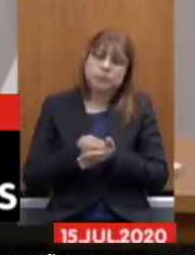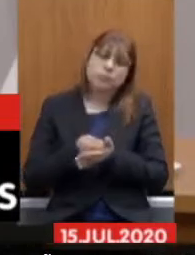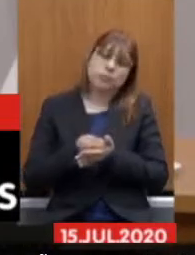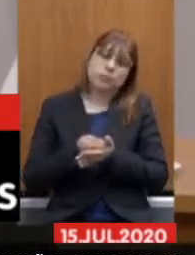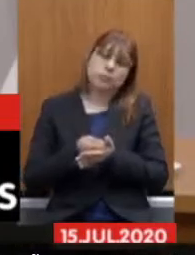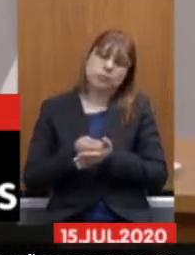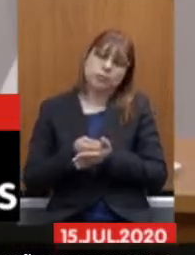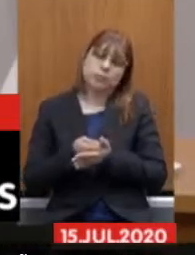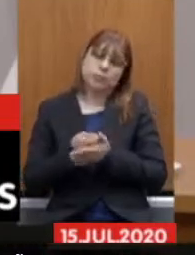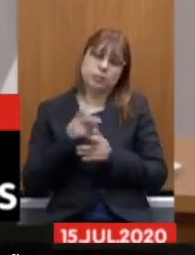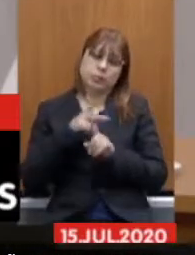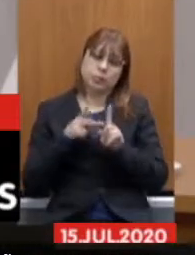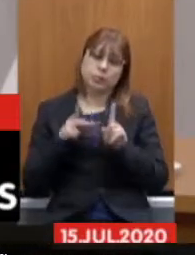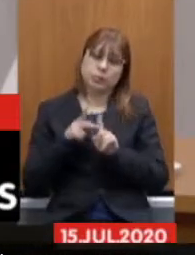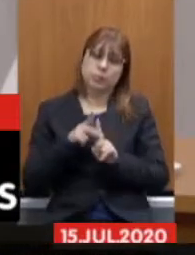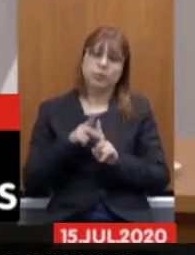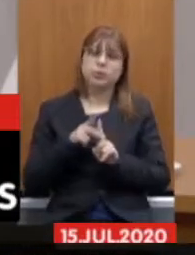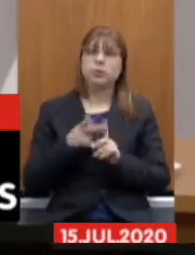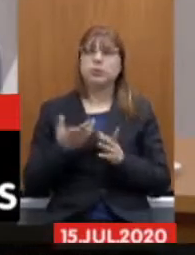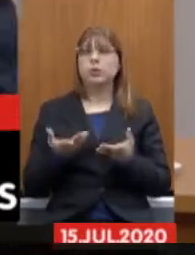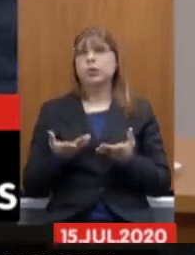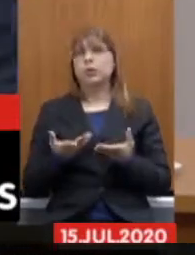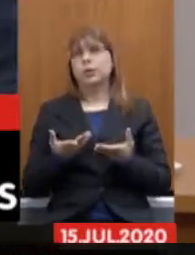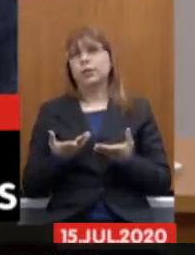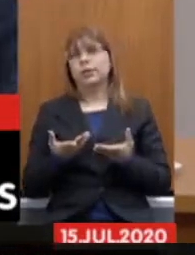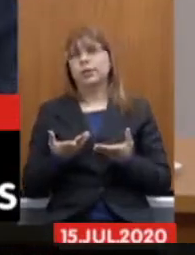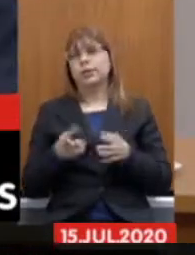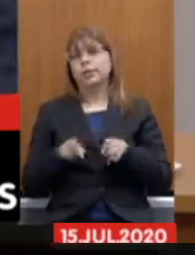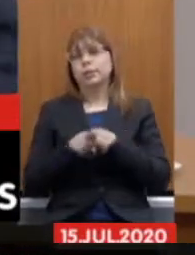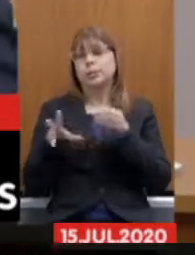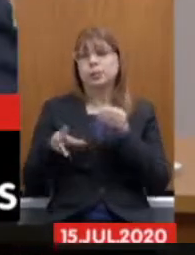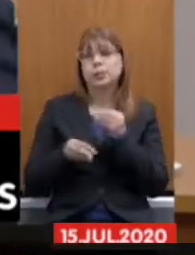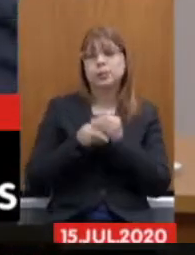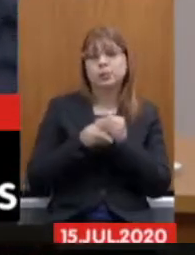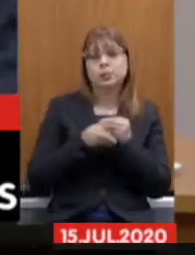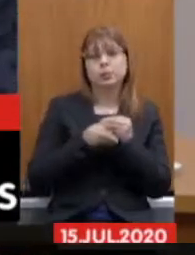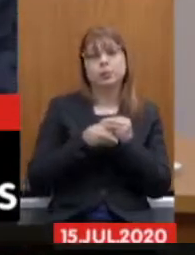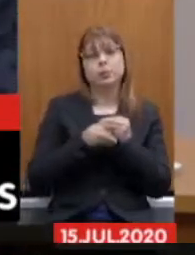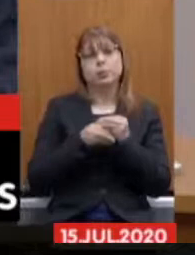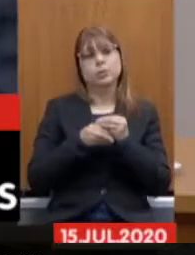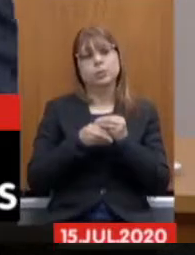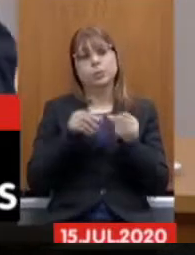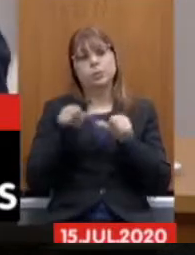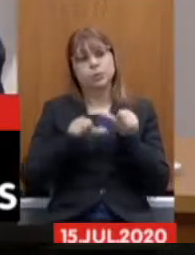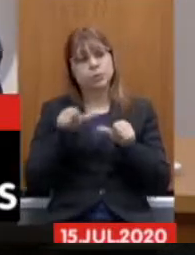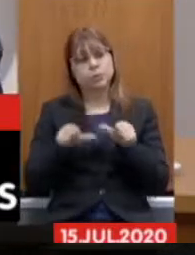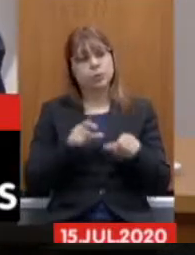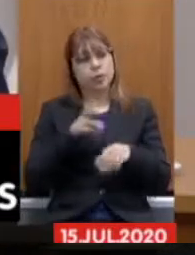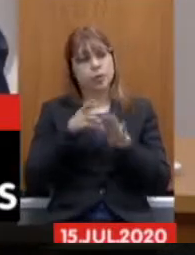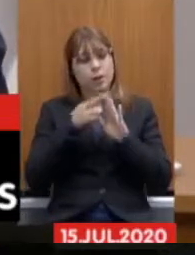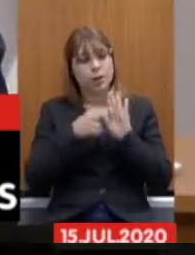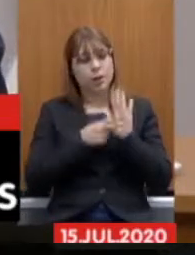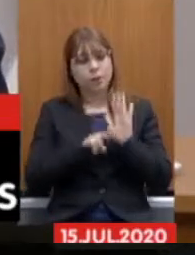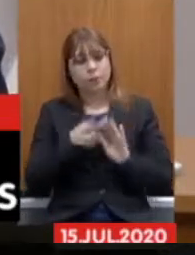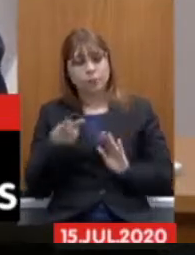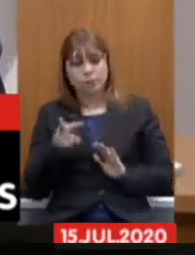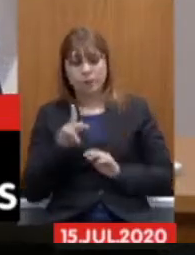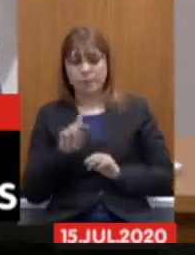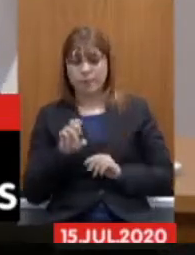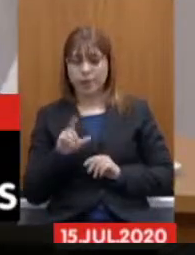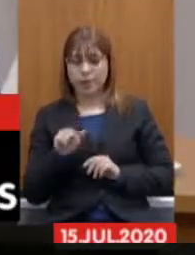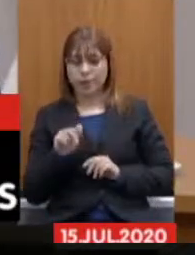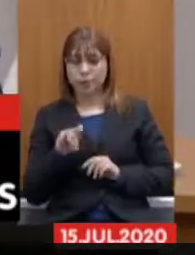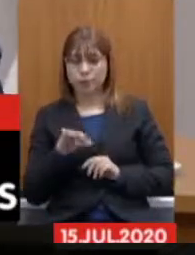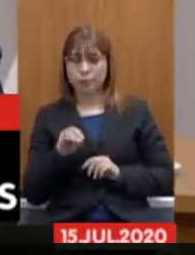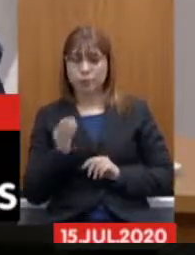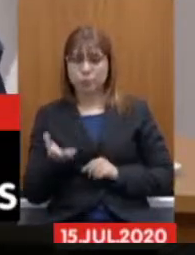previdência com a emenda de alteração da regra de transição alterando o pedágio para quarenta